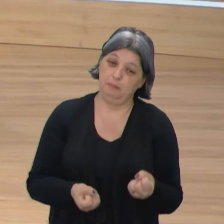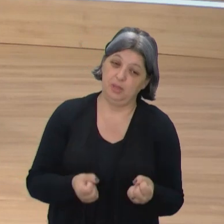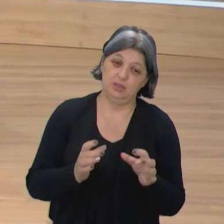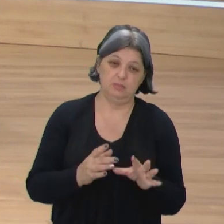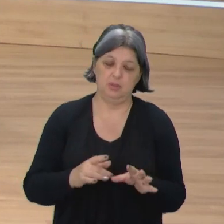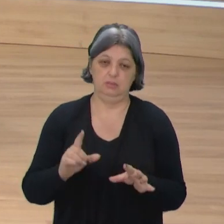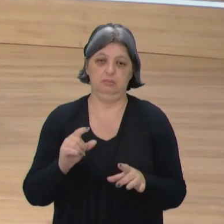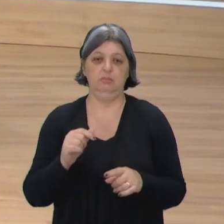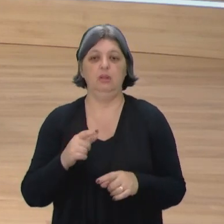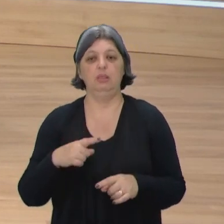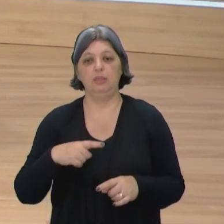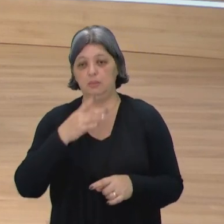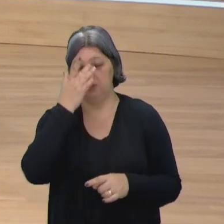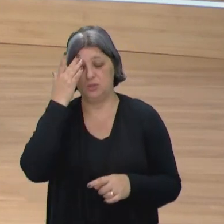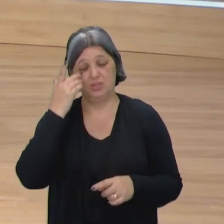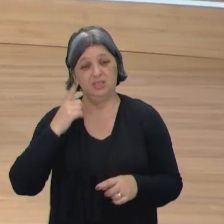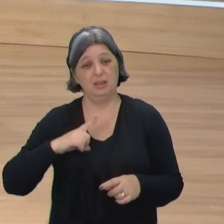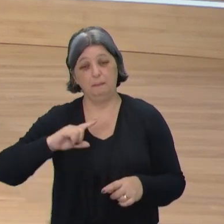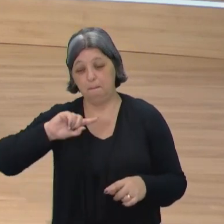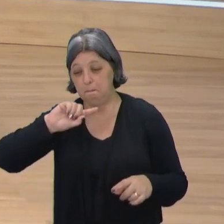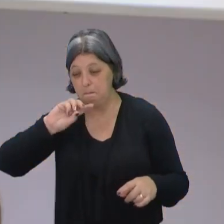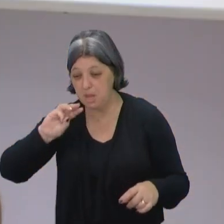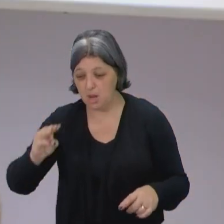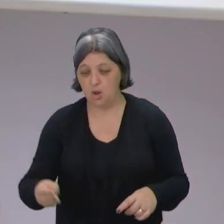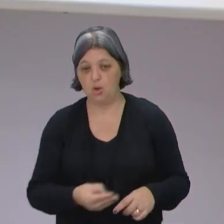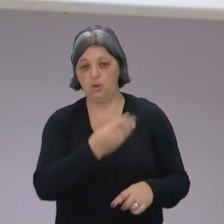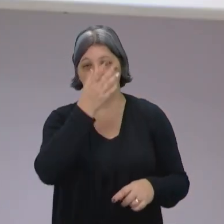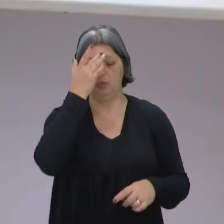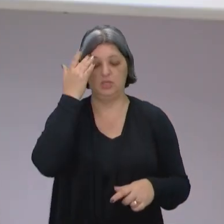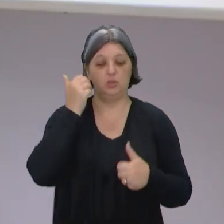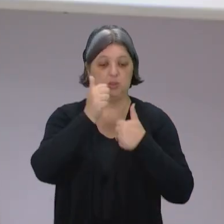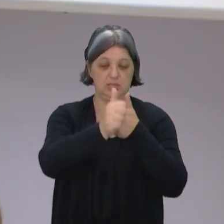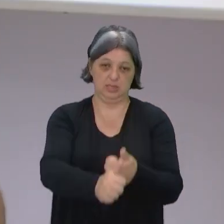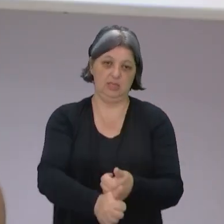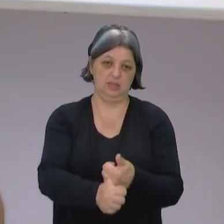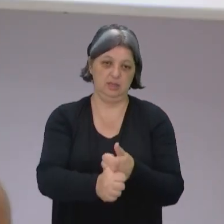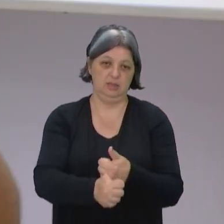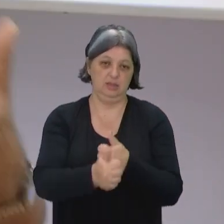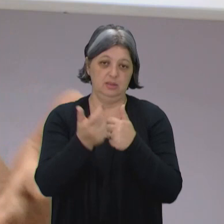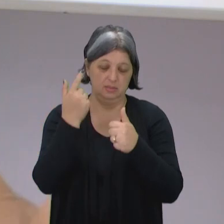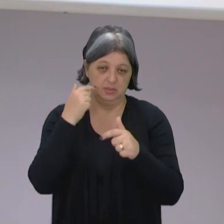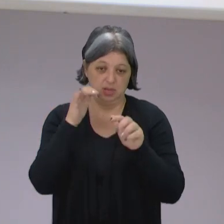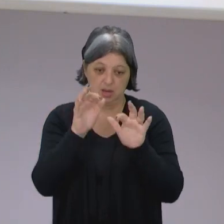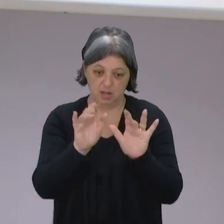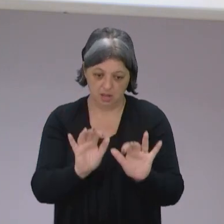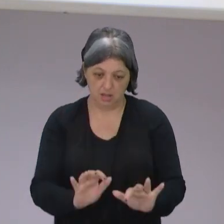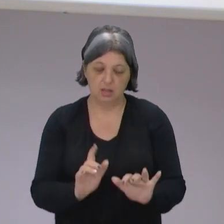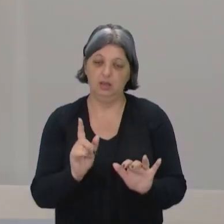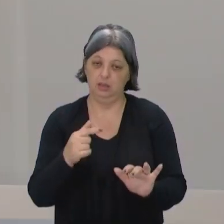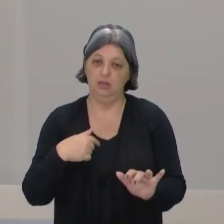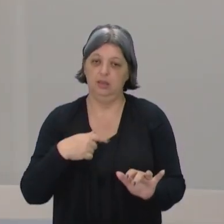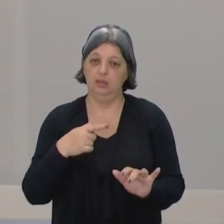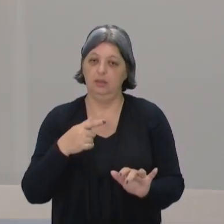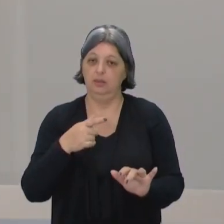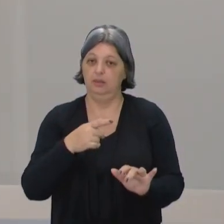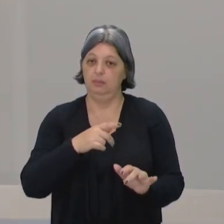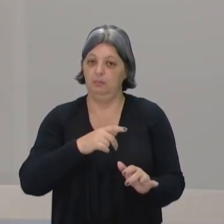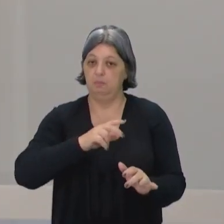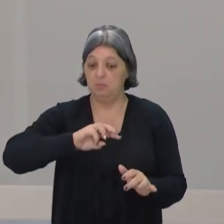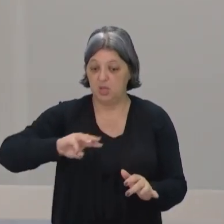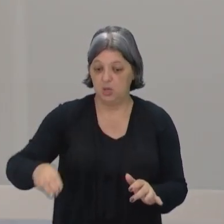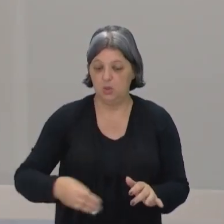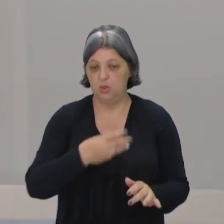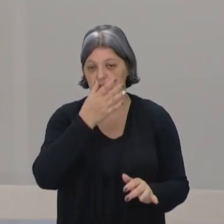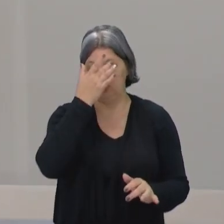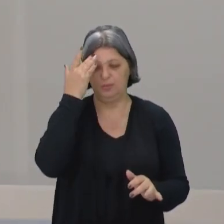gente que tem milhões de seguidores. Sim. Ela tem que pensar nisso. Quando eu estou escrevendo uma coisa, são milhões de pessoas que estão lendo. Mas aí a gente pode trazer na